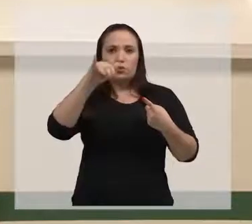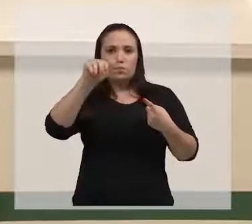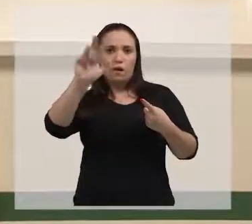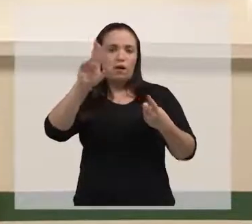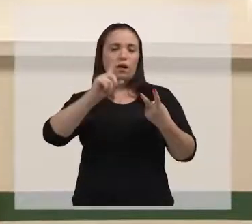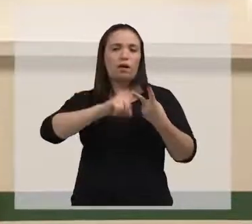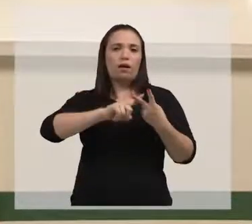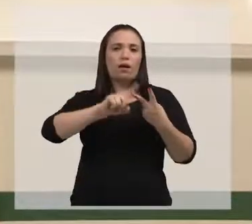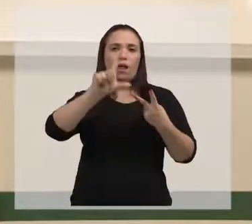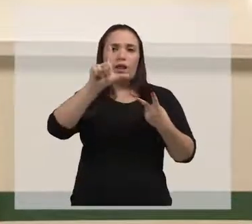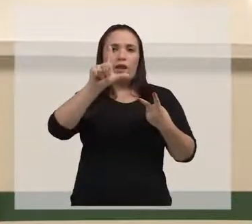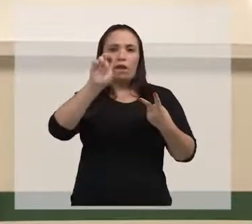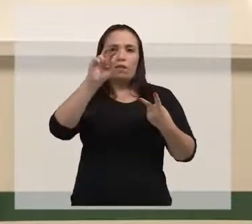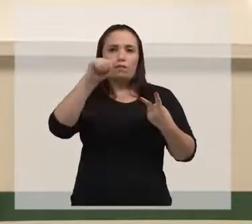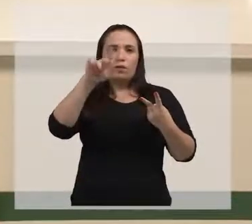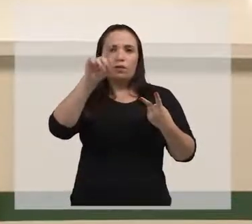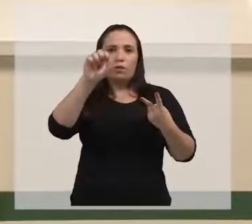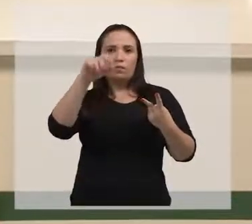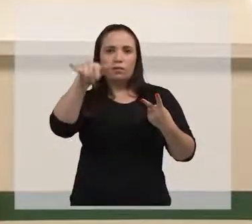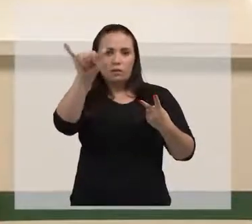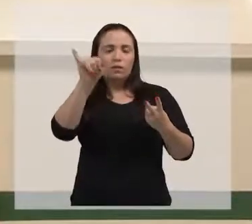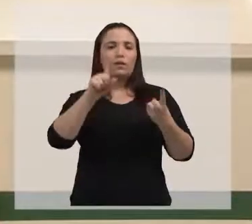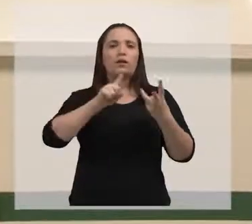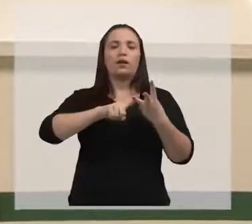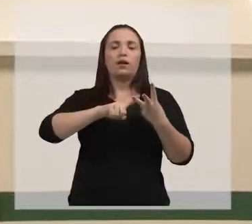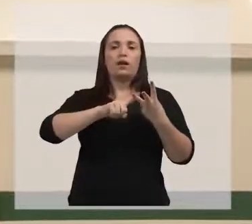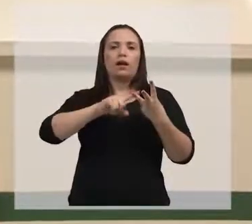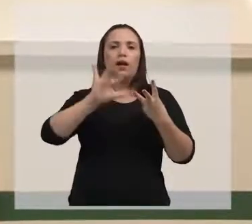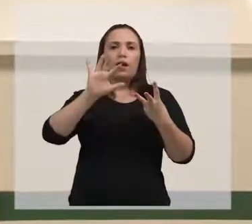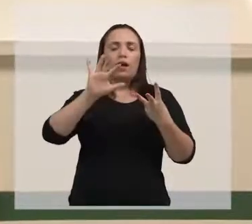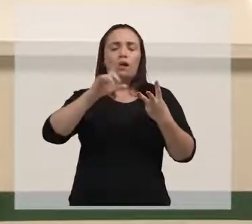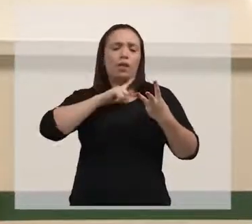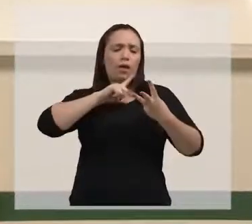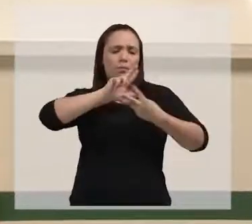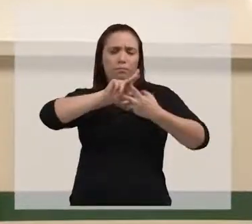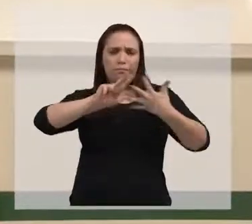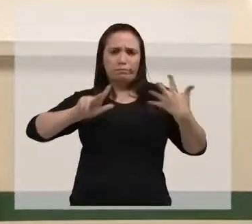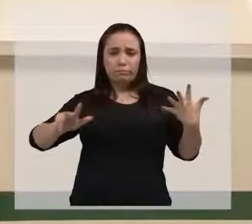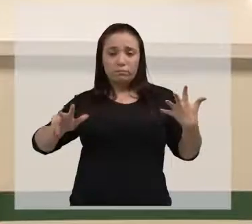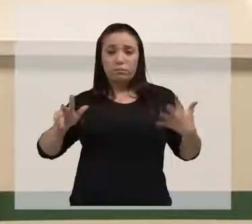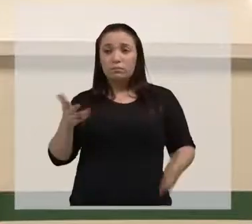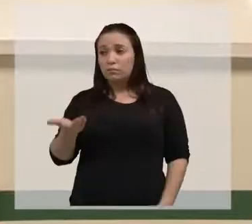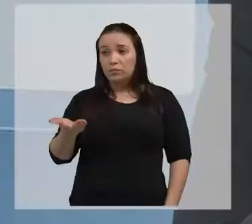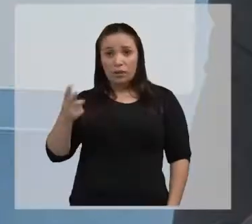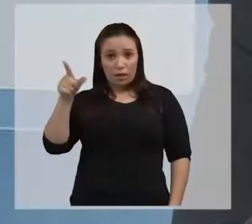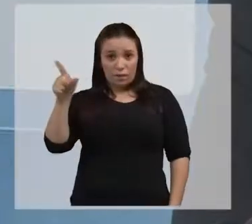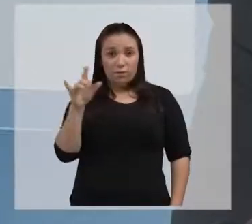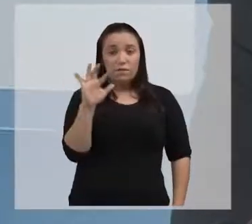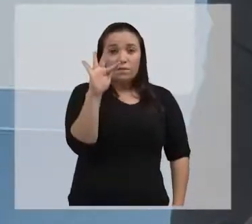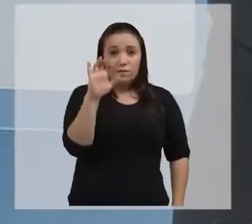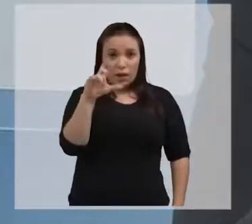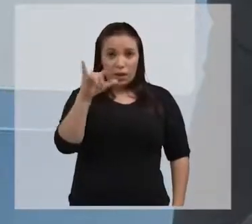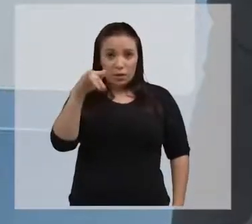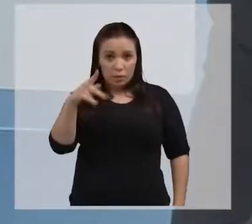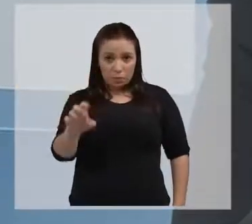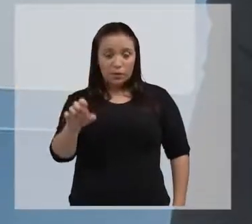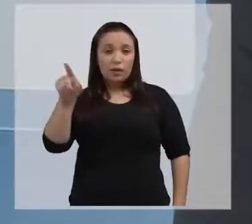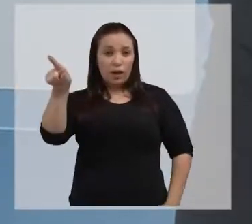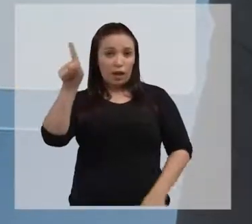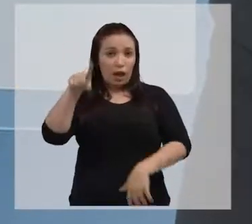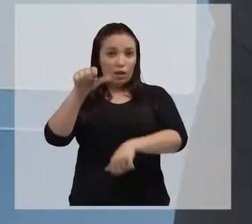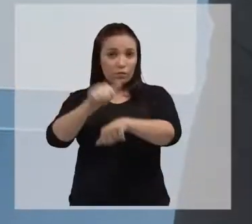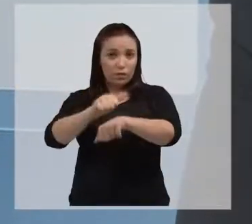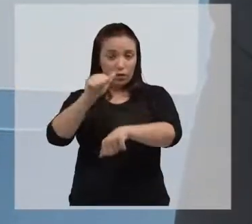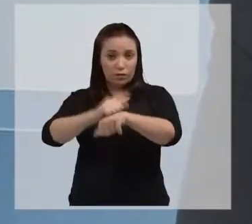quem é Fux, todo mundo sabe quem é essas criaturas tudinho. É mais fácil o meu querido amigo Felipe, que é torcedor do Leão, escalar